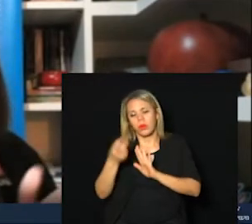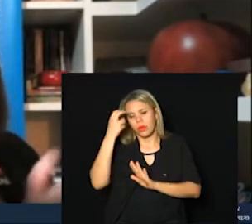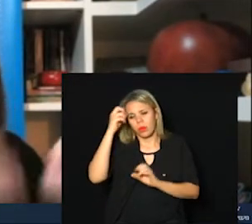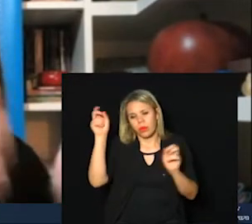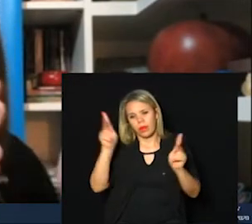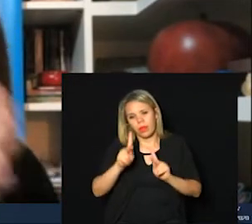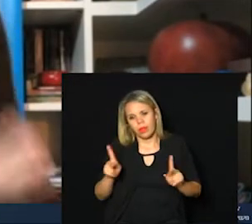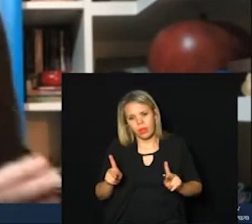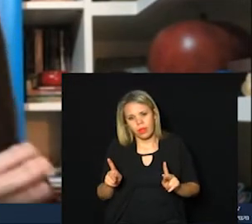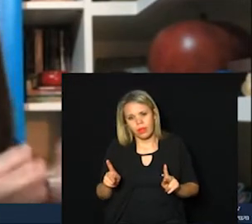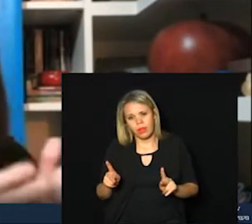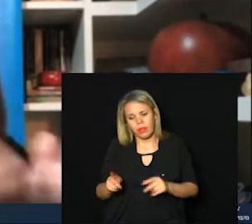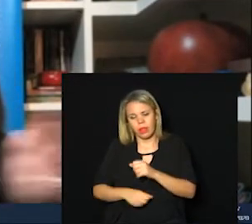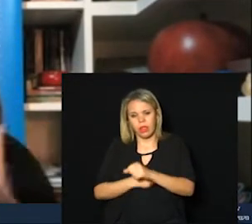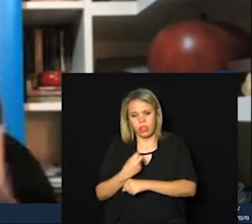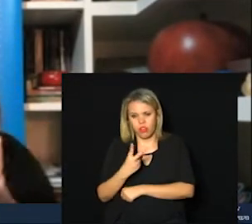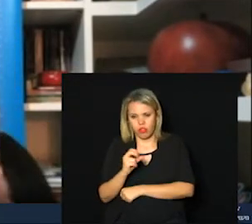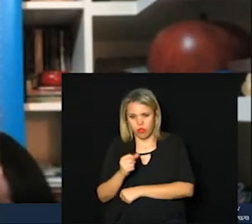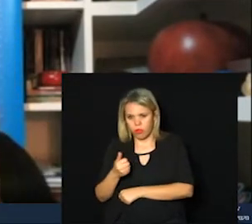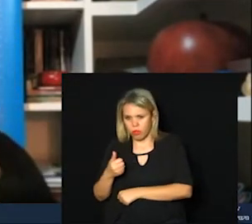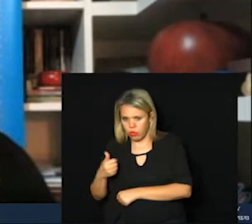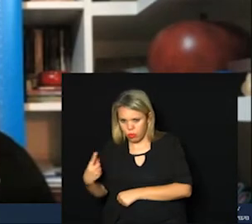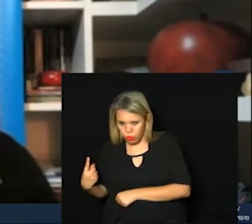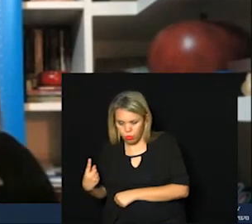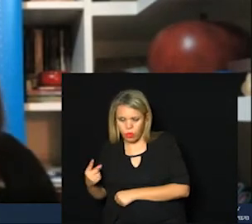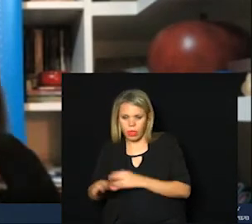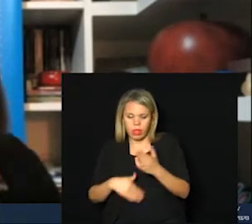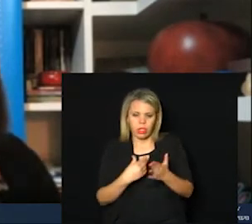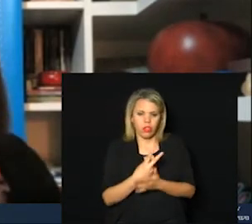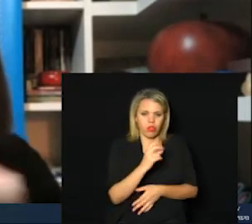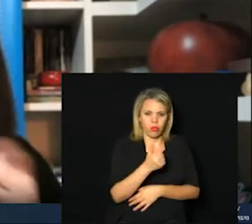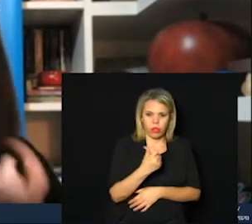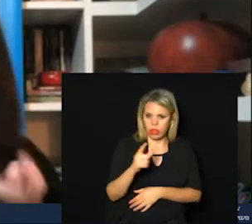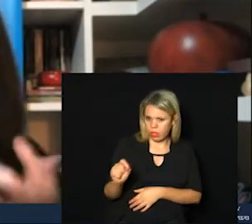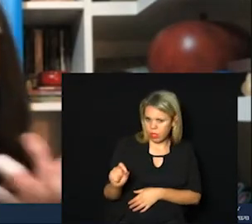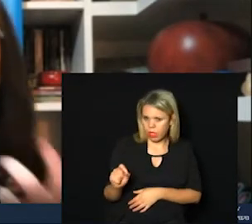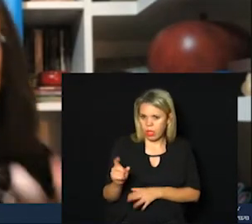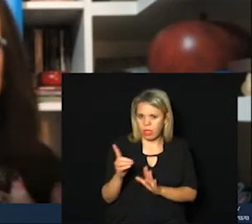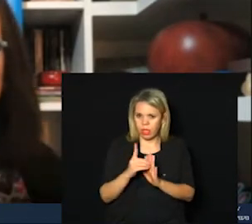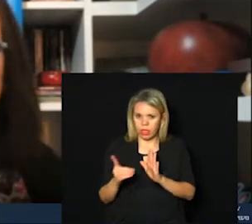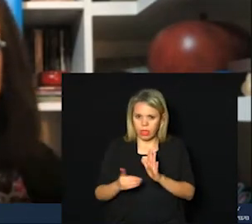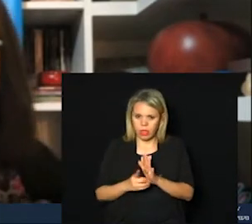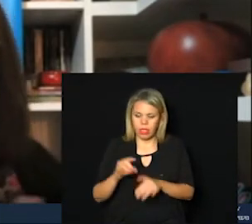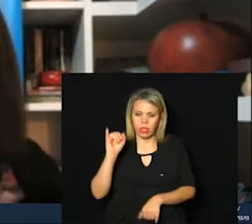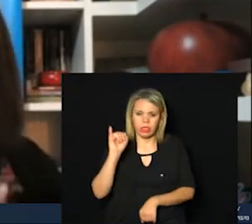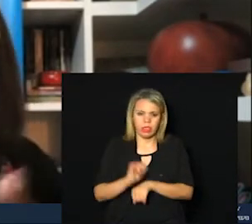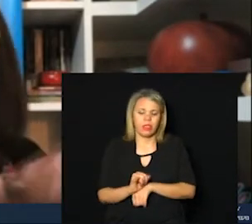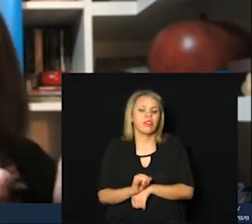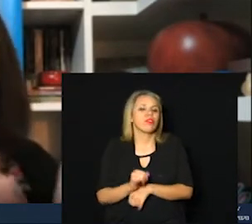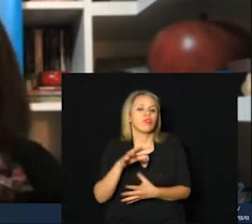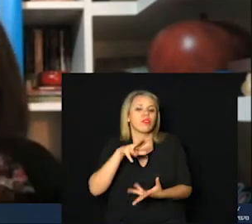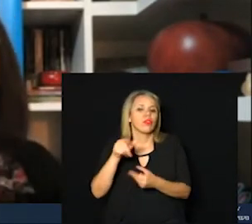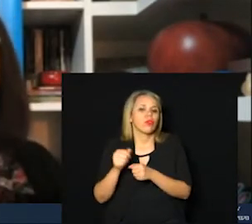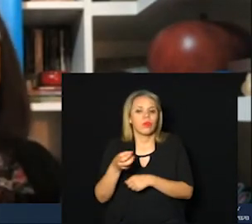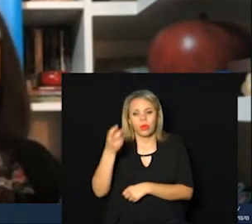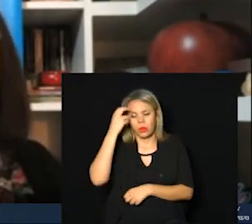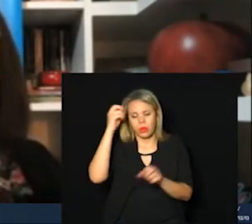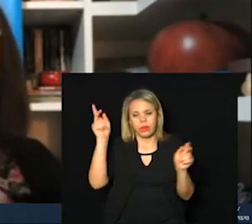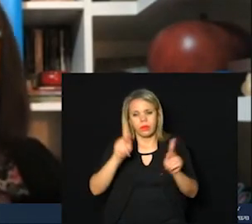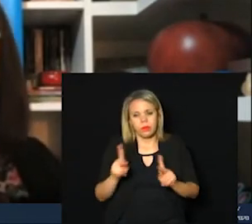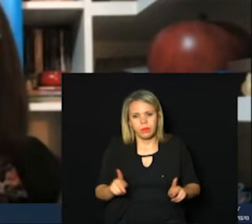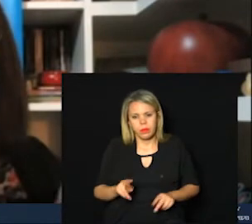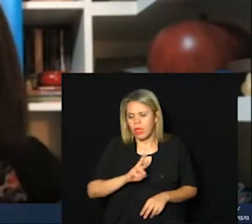De 2001 a 2010, nós vivemos a década internacional por uma cultura de paz e